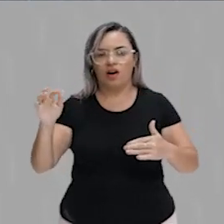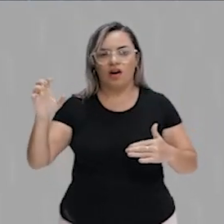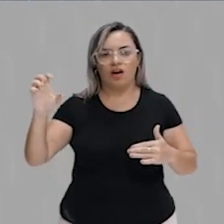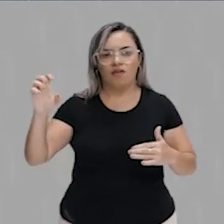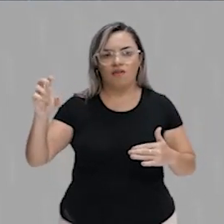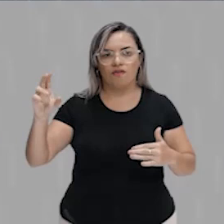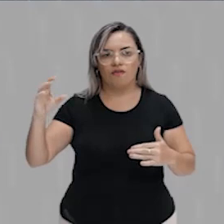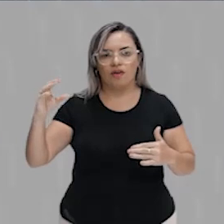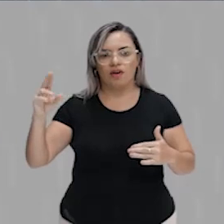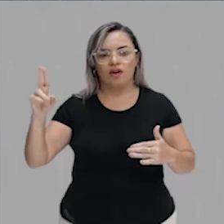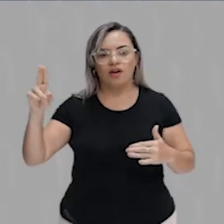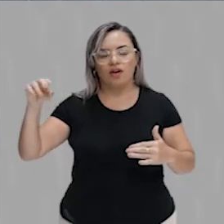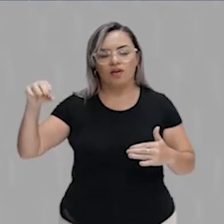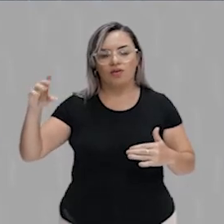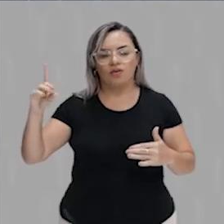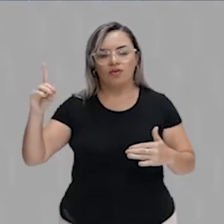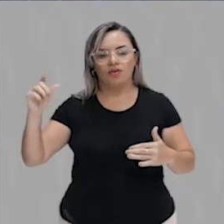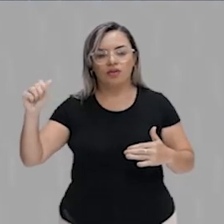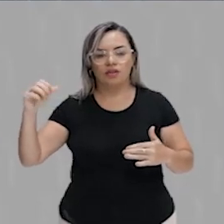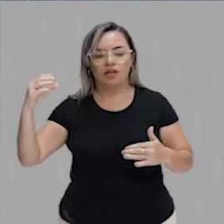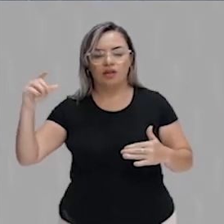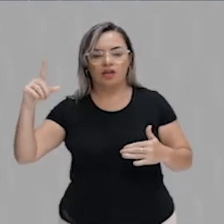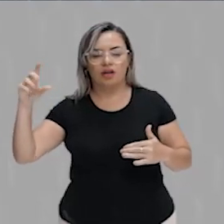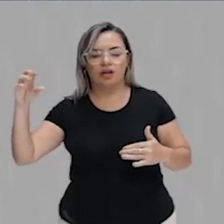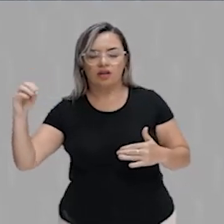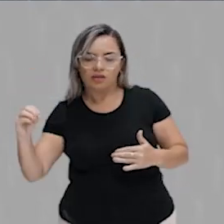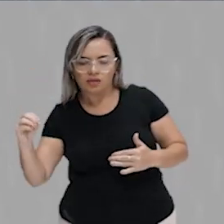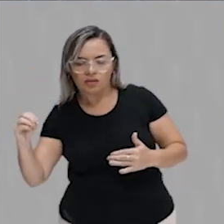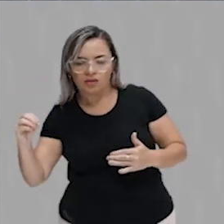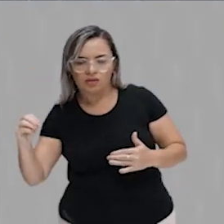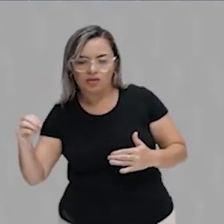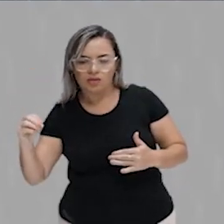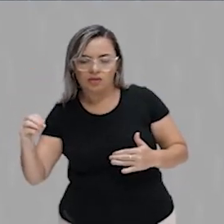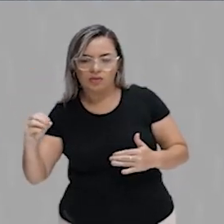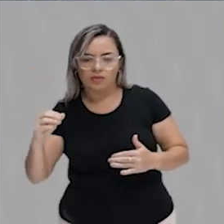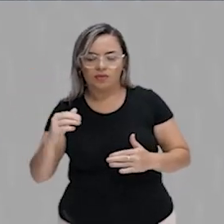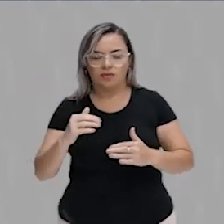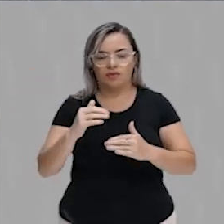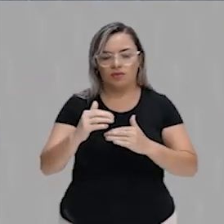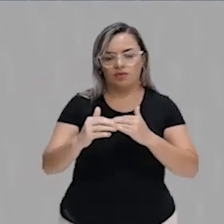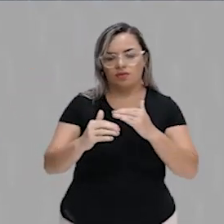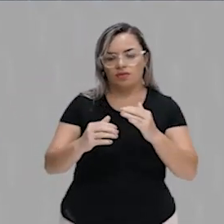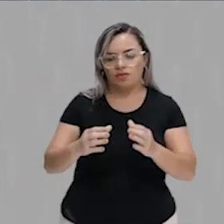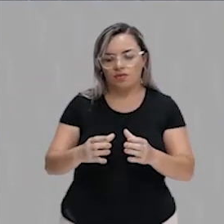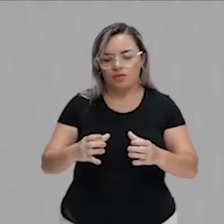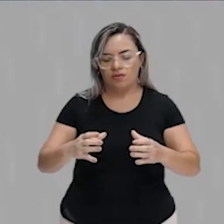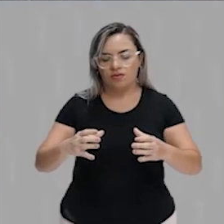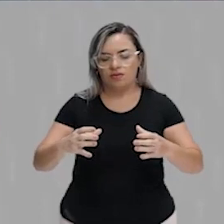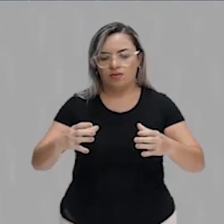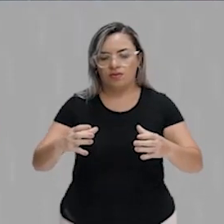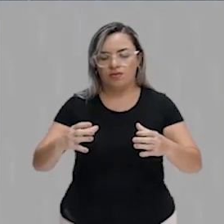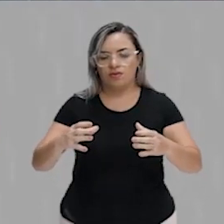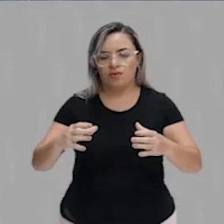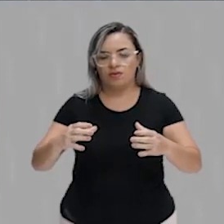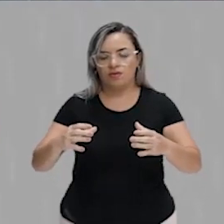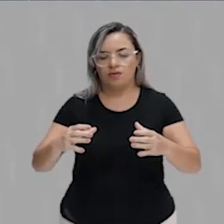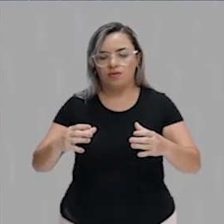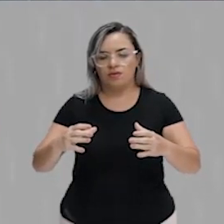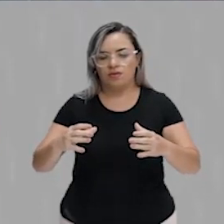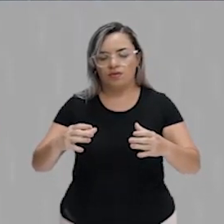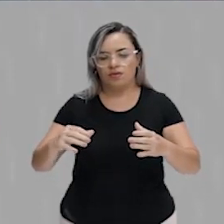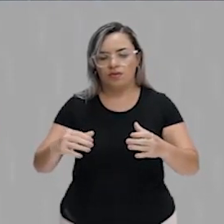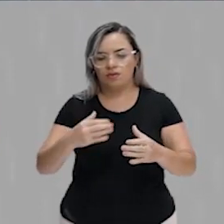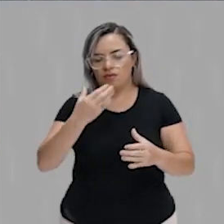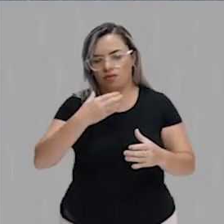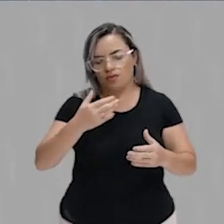vai nascer, vai se desenvolver, ela vai estimular o desenvolvimento dos ovários, né, na formação do fruto,